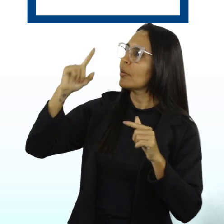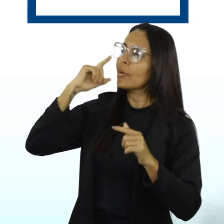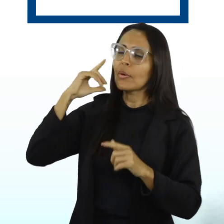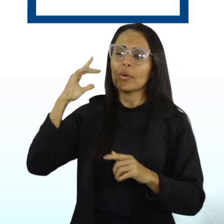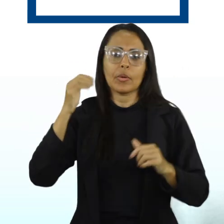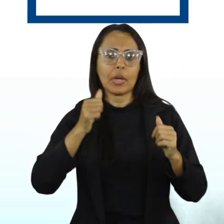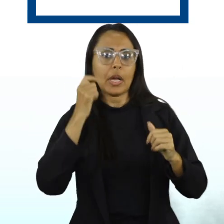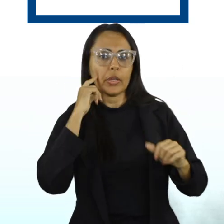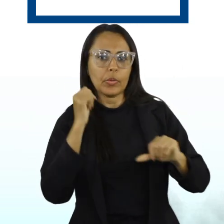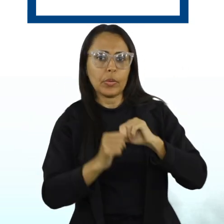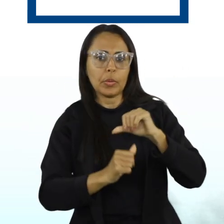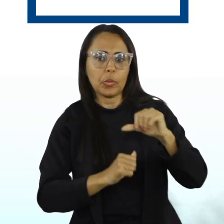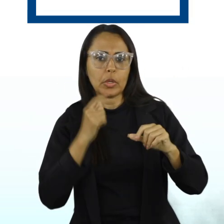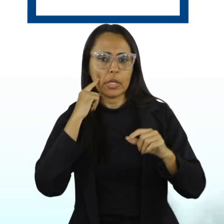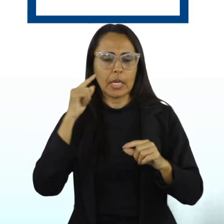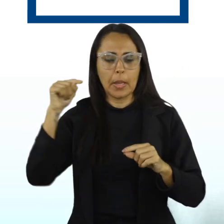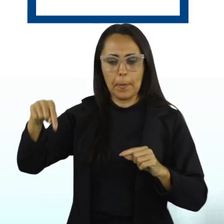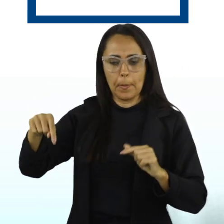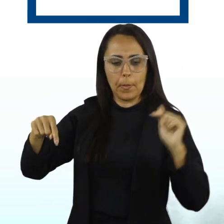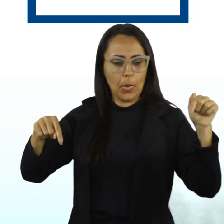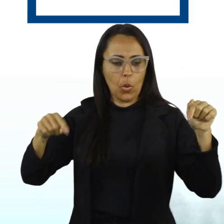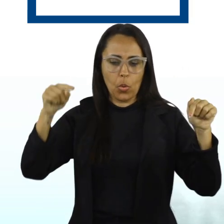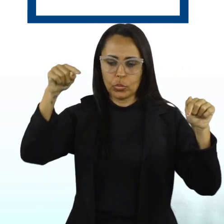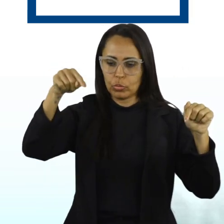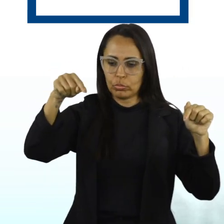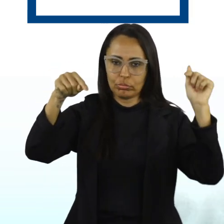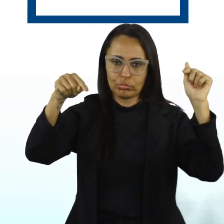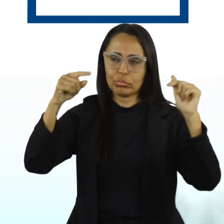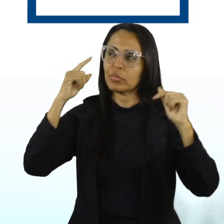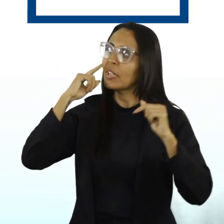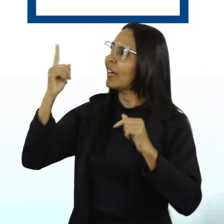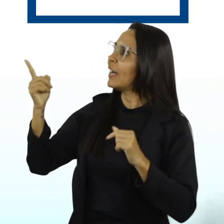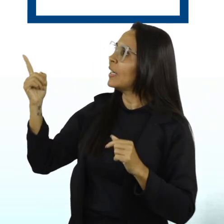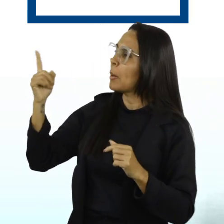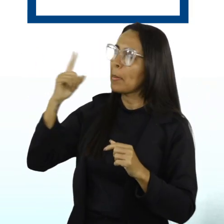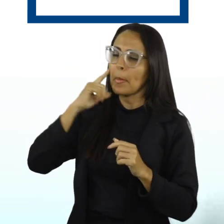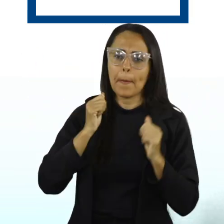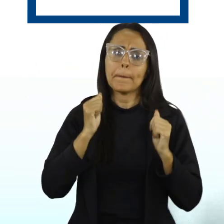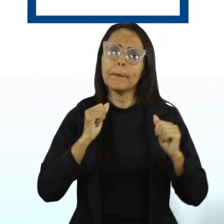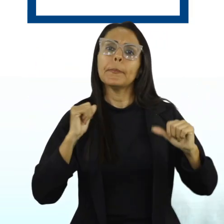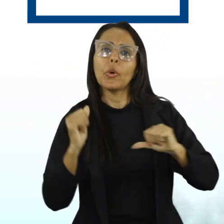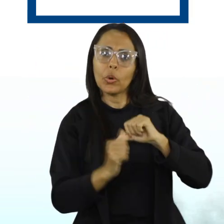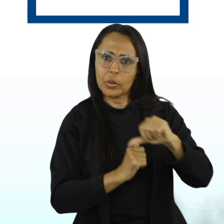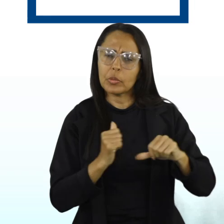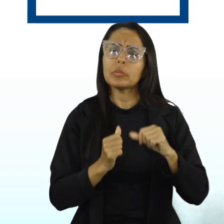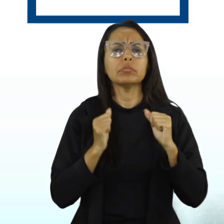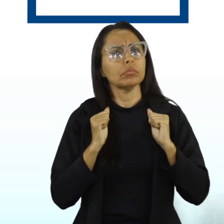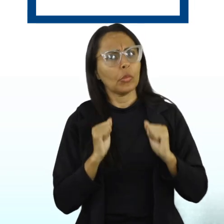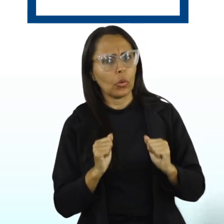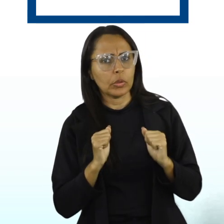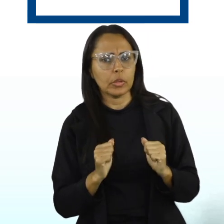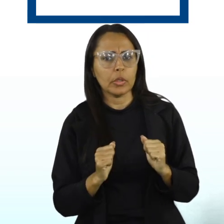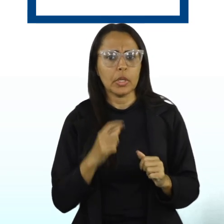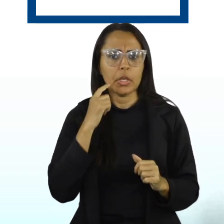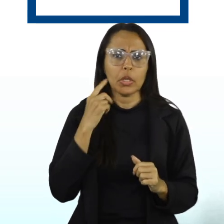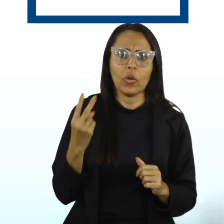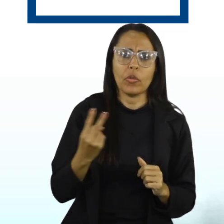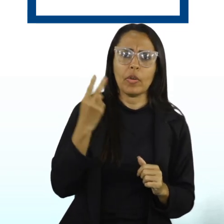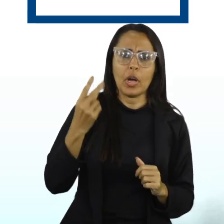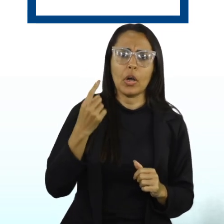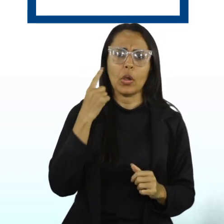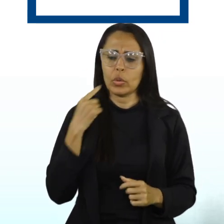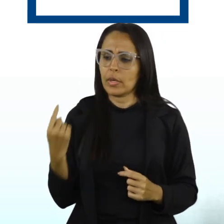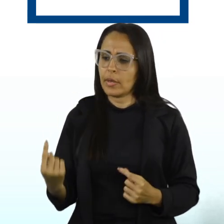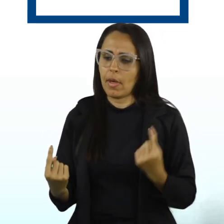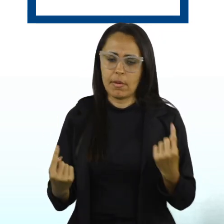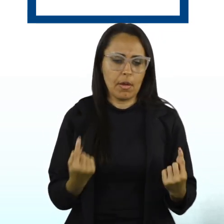vezes. Em cada ponto, as modalidades de energia podem alterar e pode alterar o valor individual de